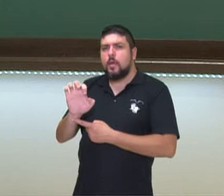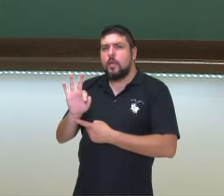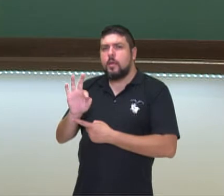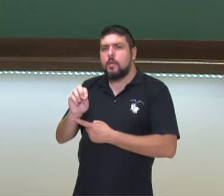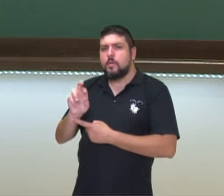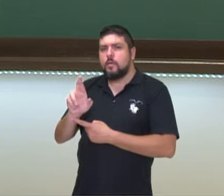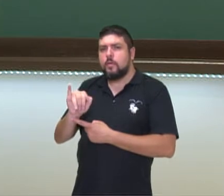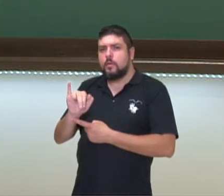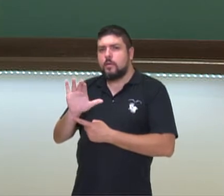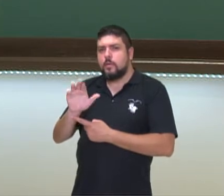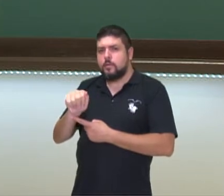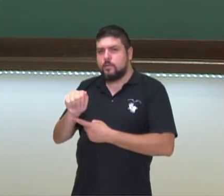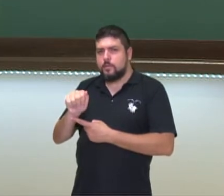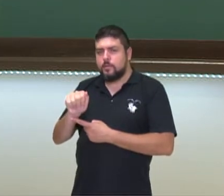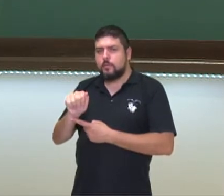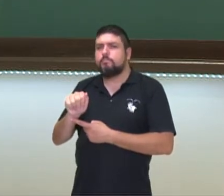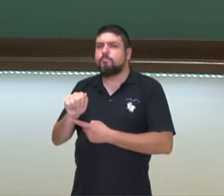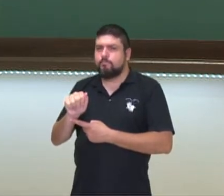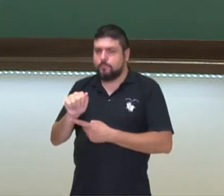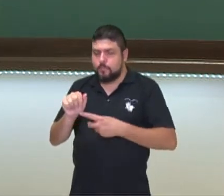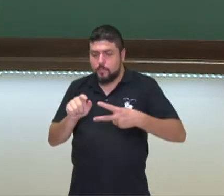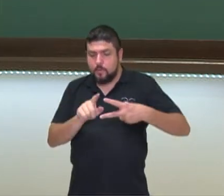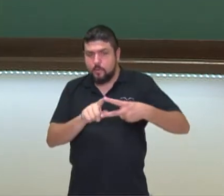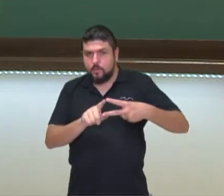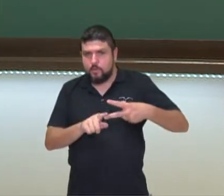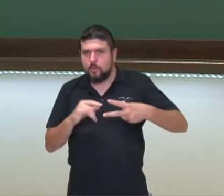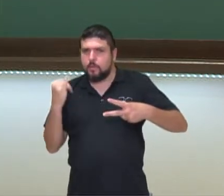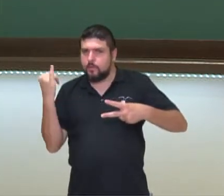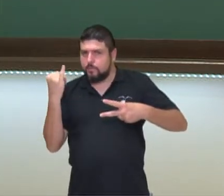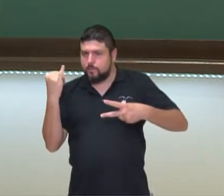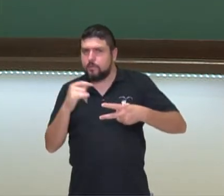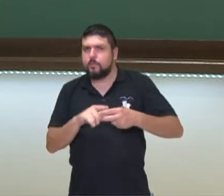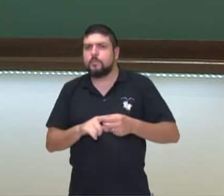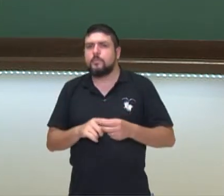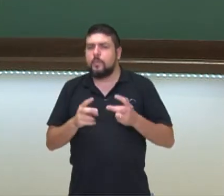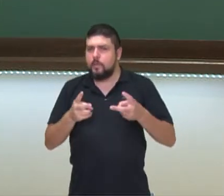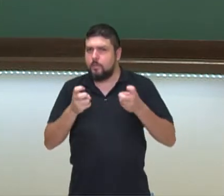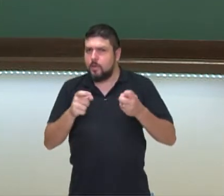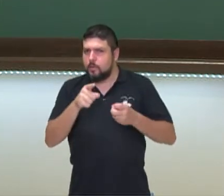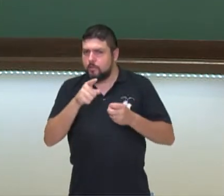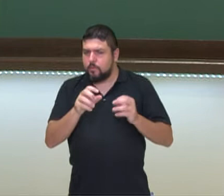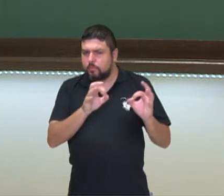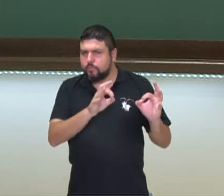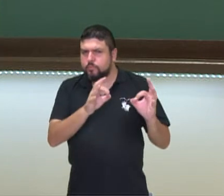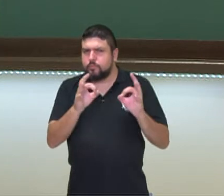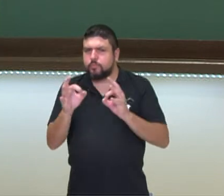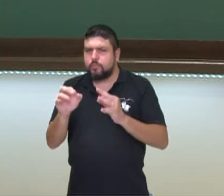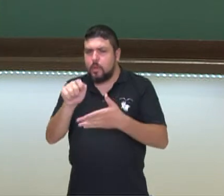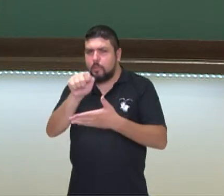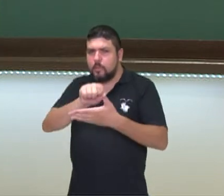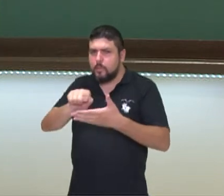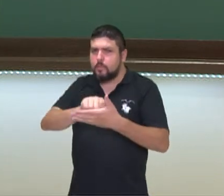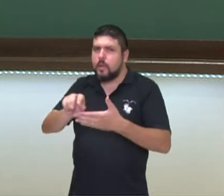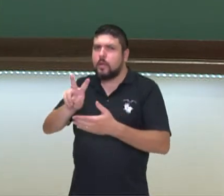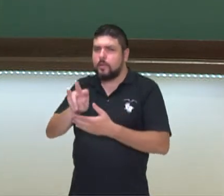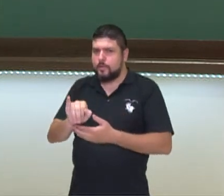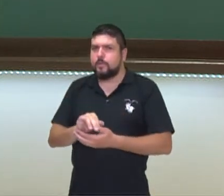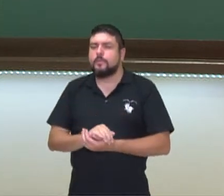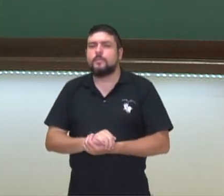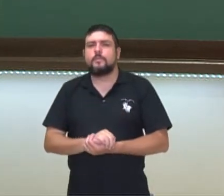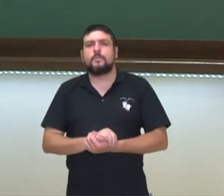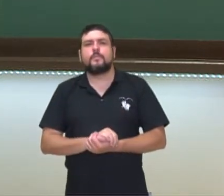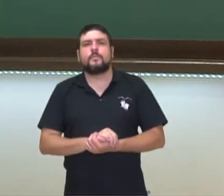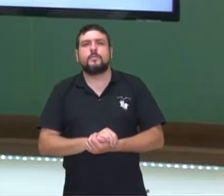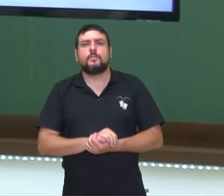retórica. Então, dois conceitos importantes. Percebeu que você vai ter que anotar, então, o significado desses conceitos.